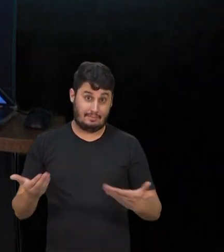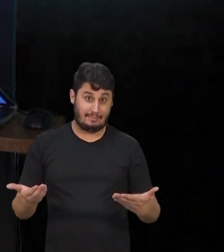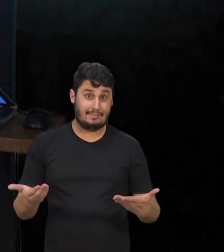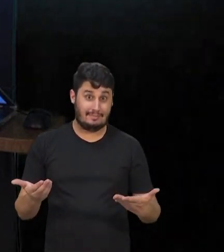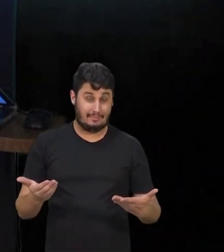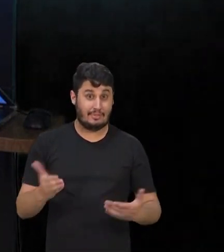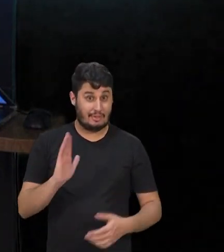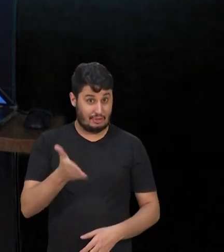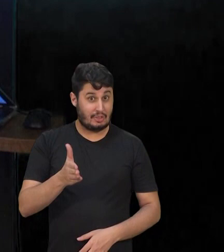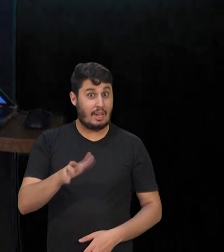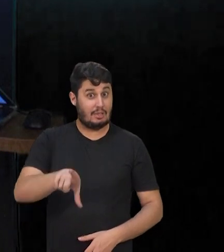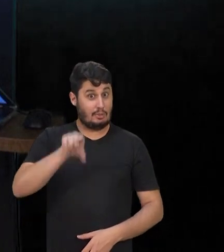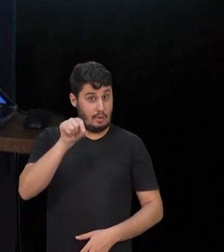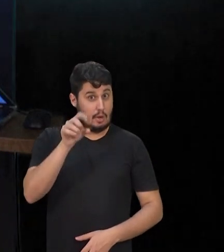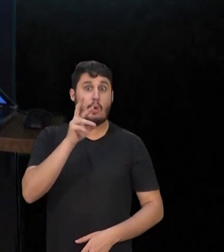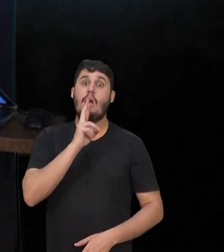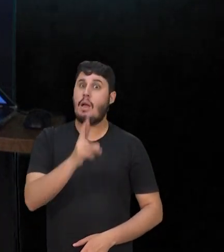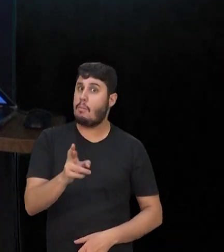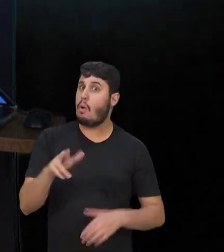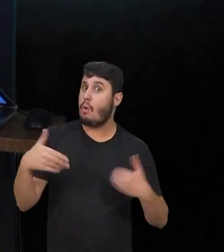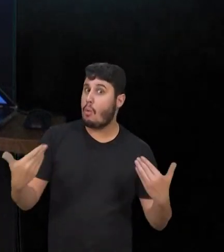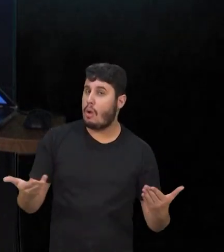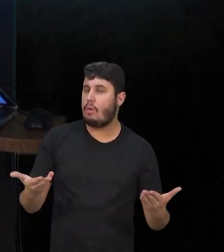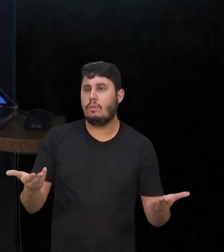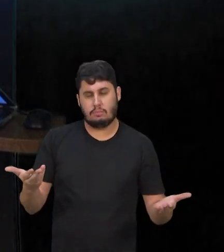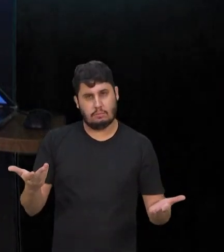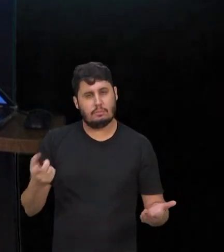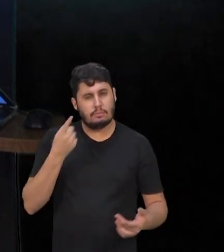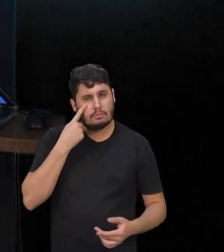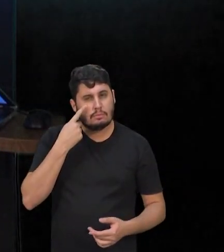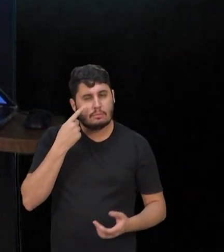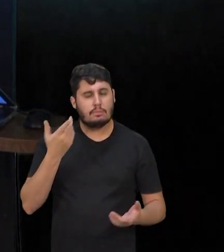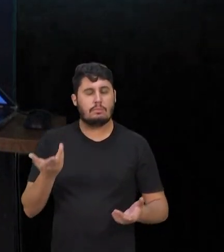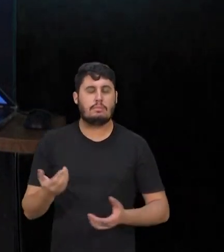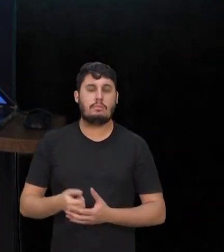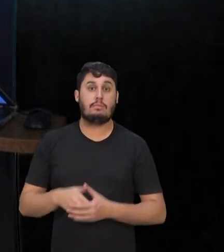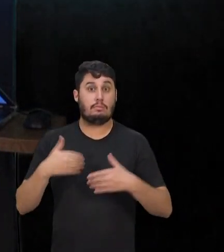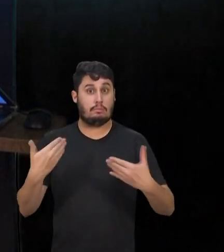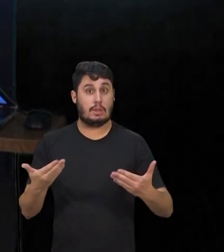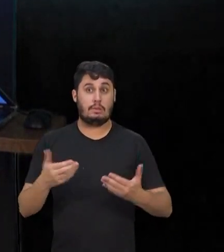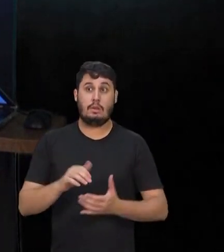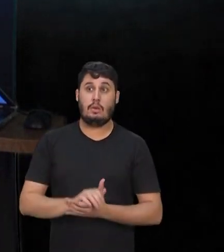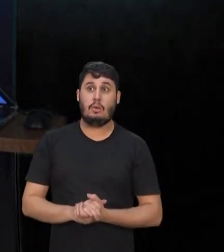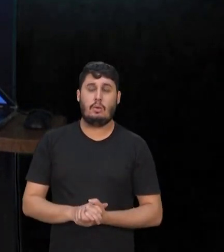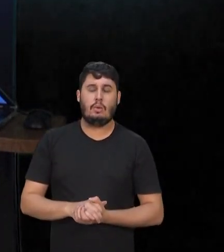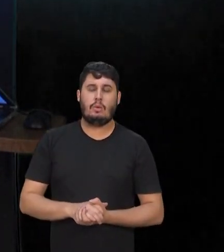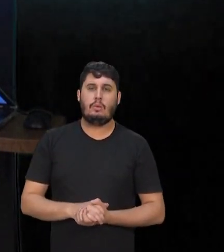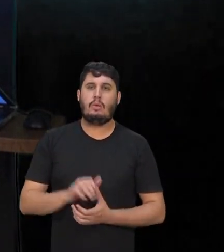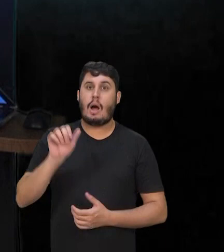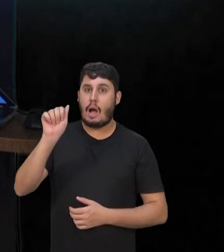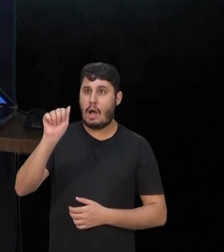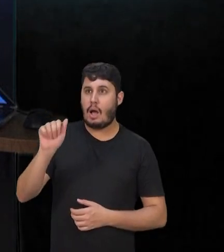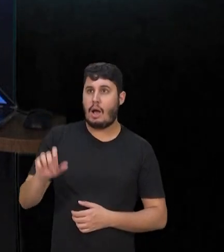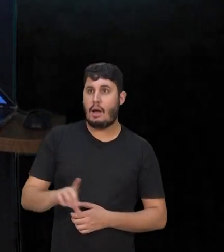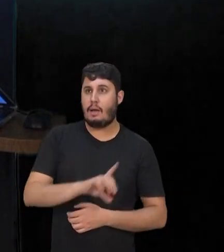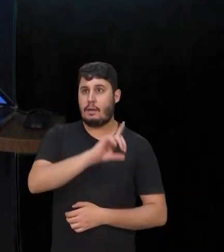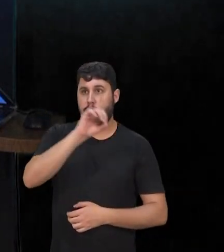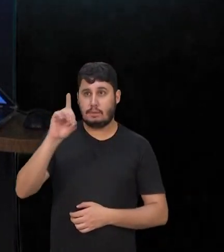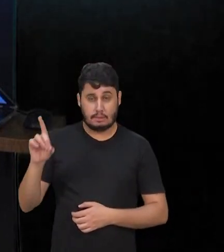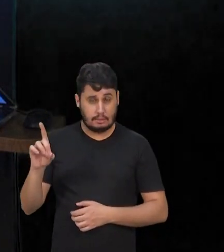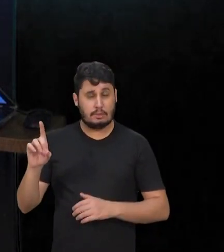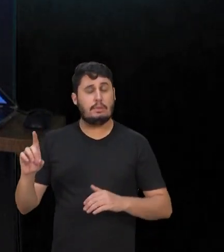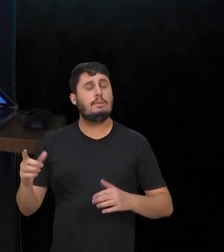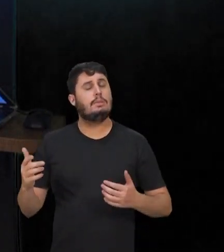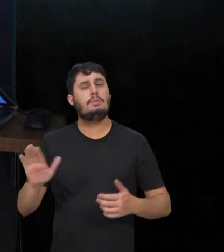E aí, vocês já chegaram a uma resposta? Vamos analisar? Então nós temos aqui, ó, o Dia dos Mortos é uma tradicional manifestação cultural